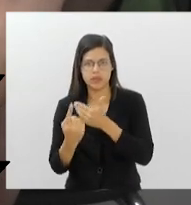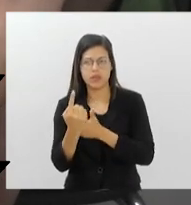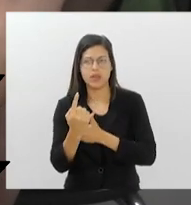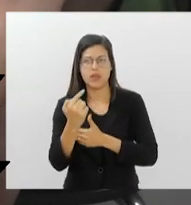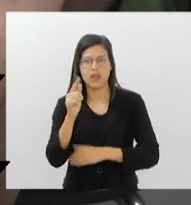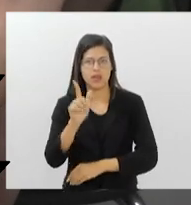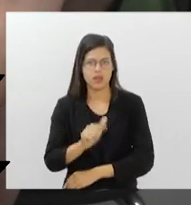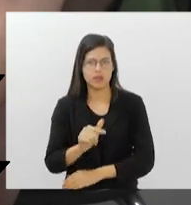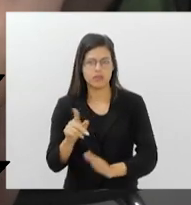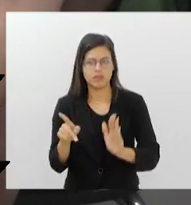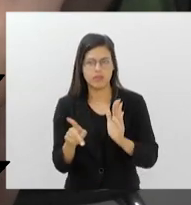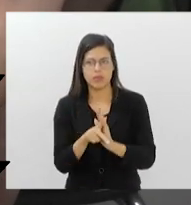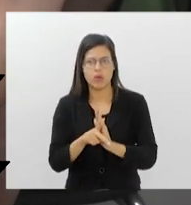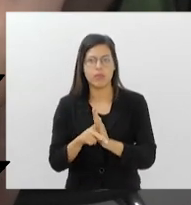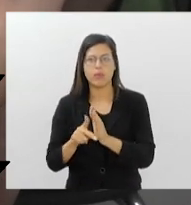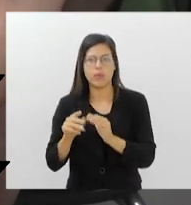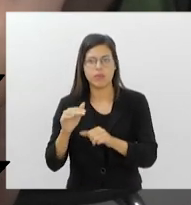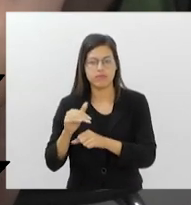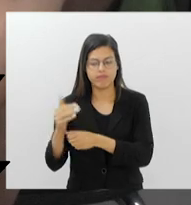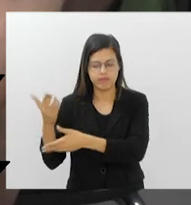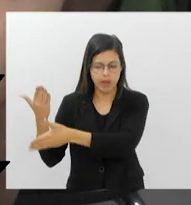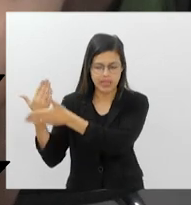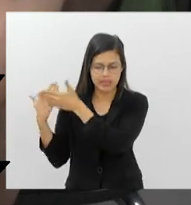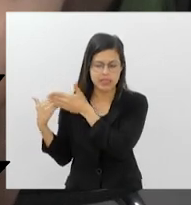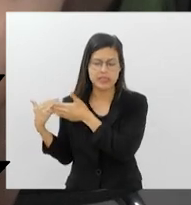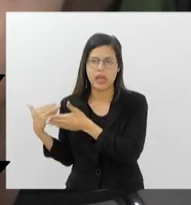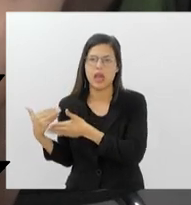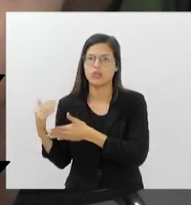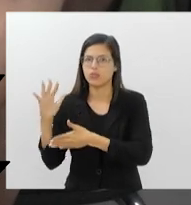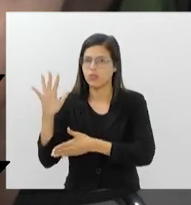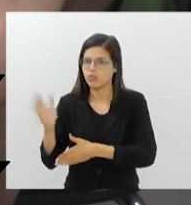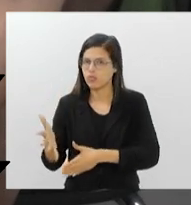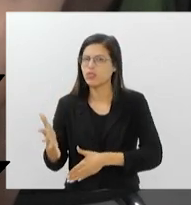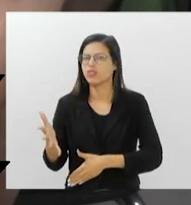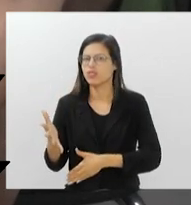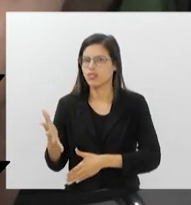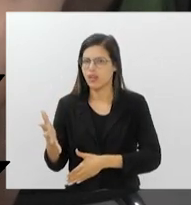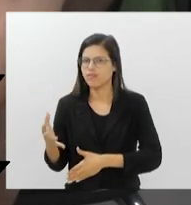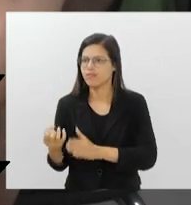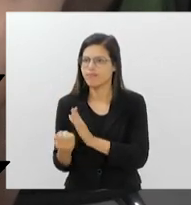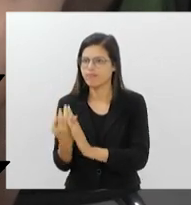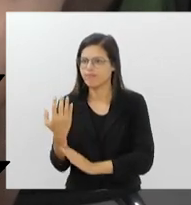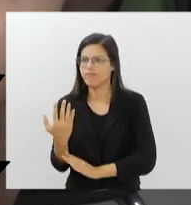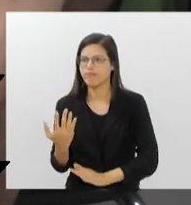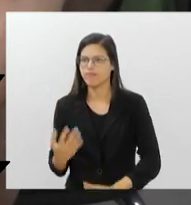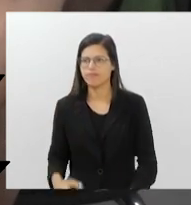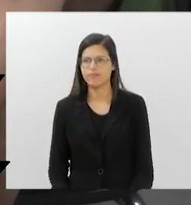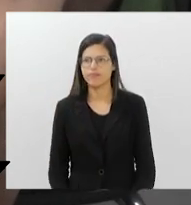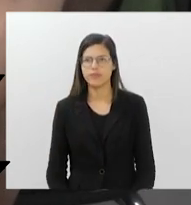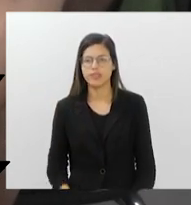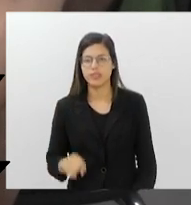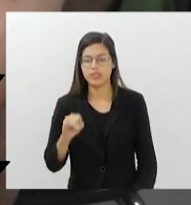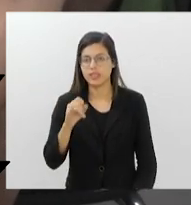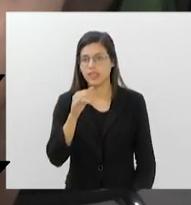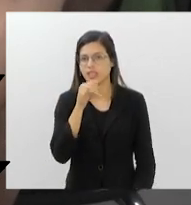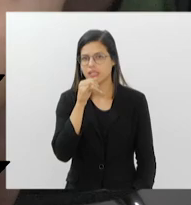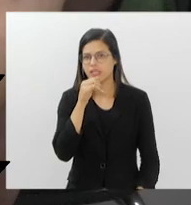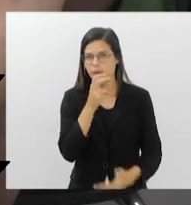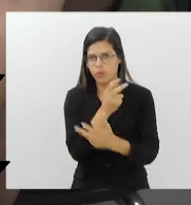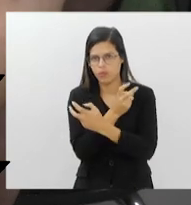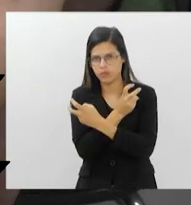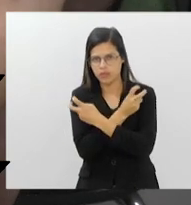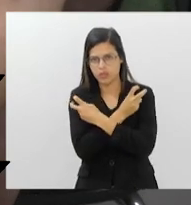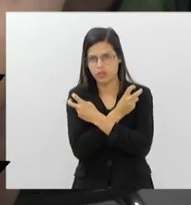arquétipos mais antigos que existe na face da terra deputado Carlos M se o senhor for o Egito vai